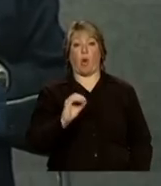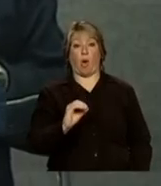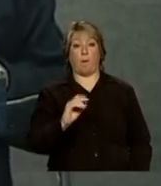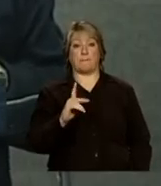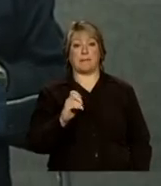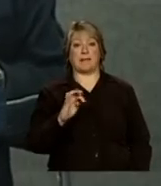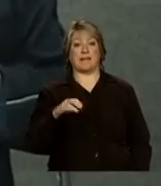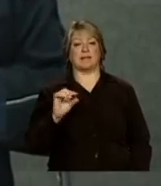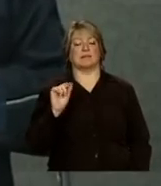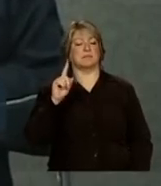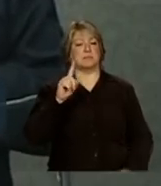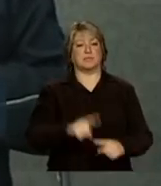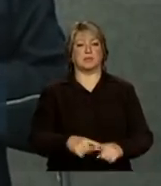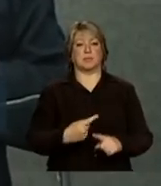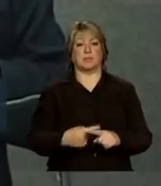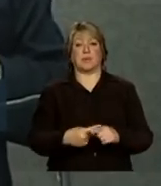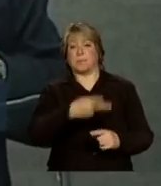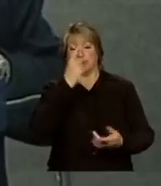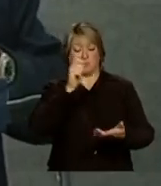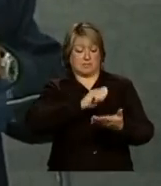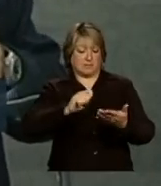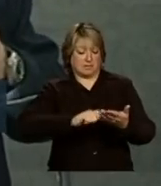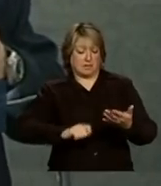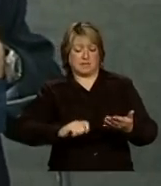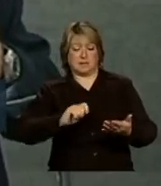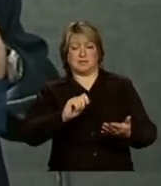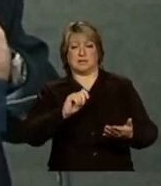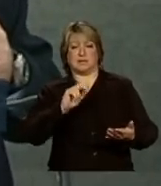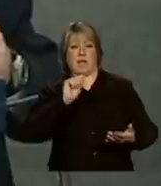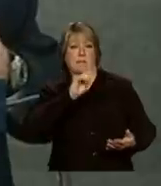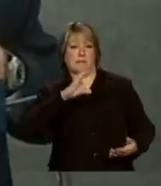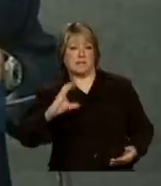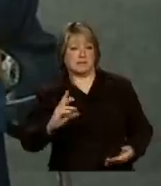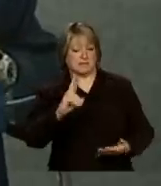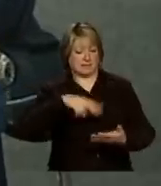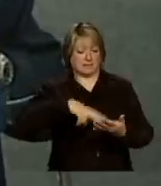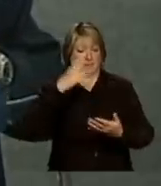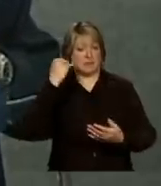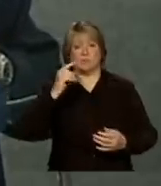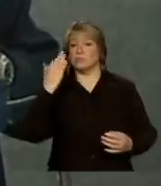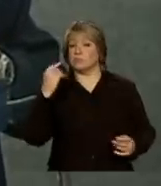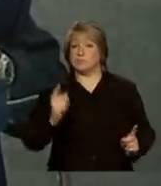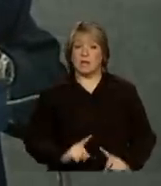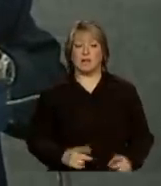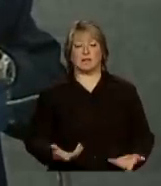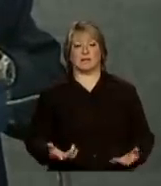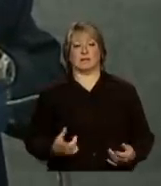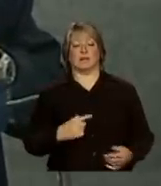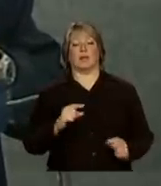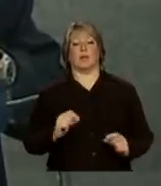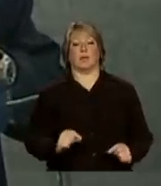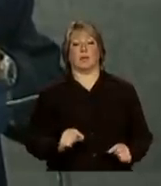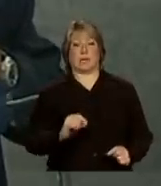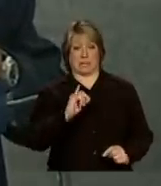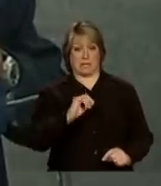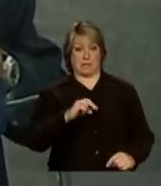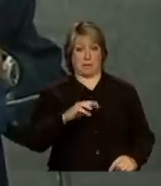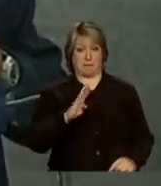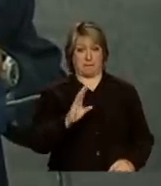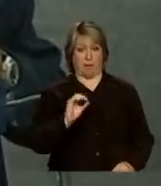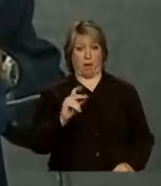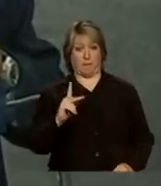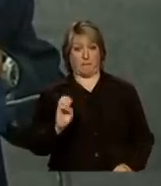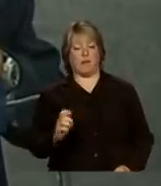analfabetismo funcional no ibop que nós fizemos lá pel Todos Pela Educação indicou que no quarto ano